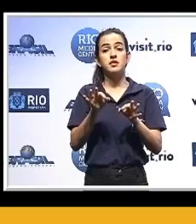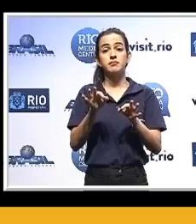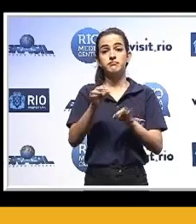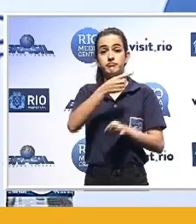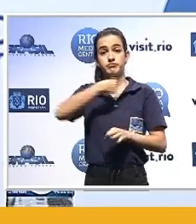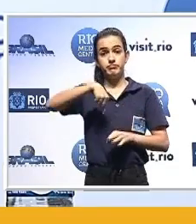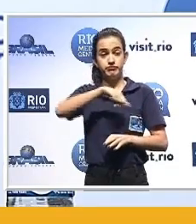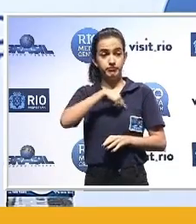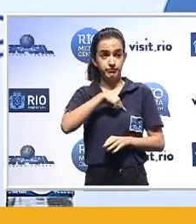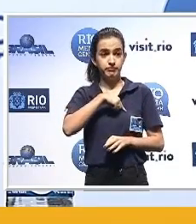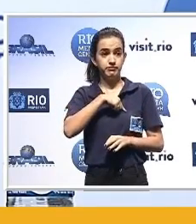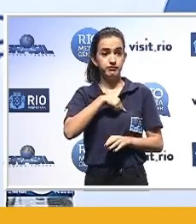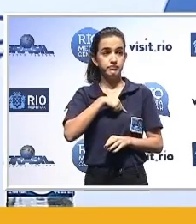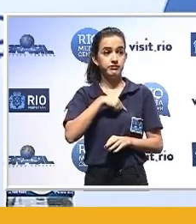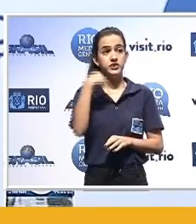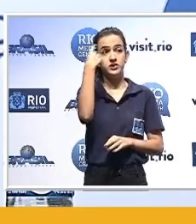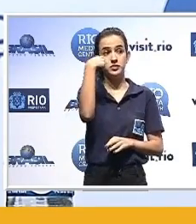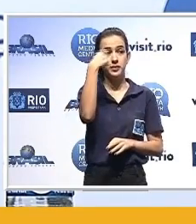E